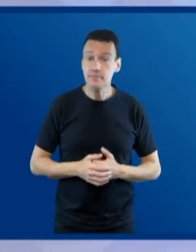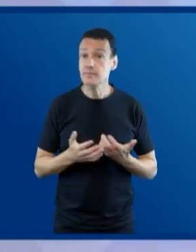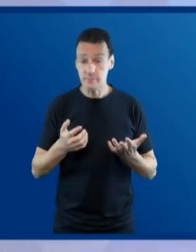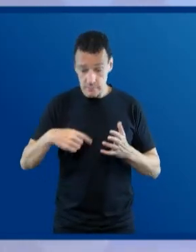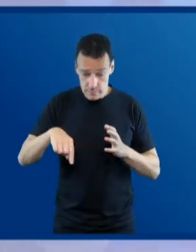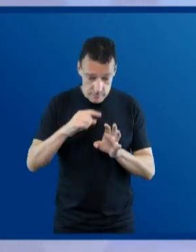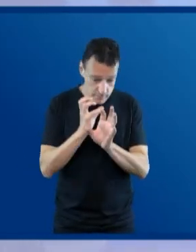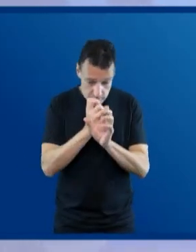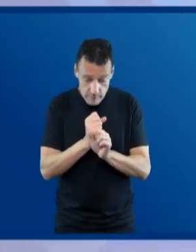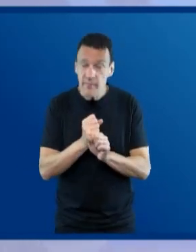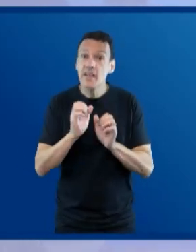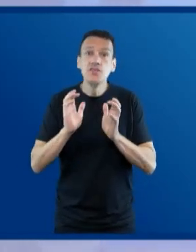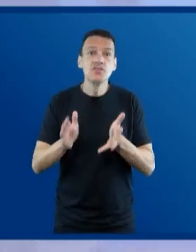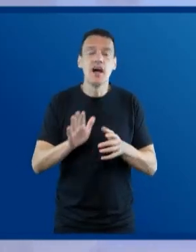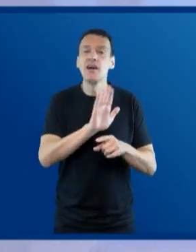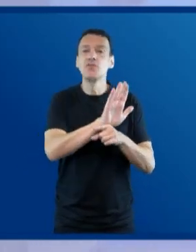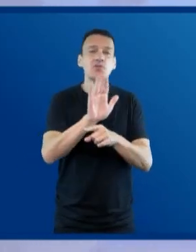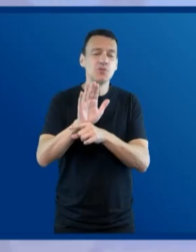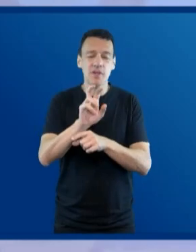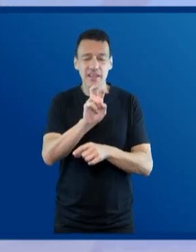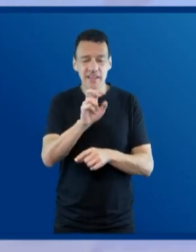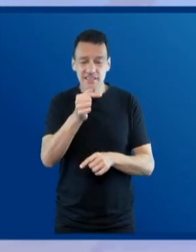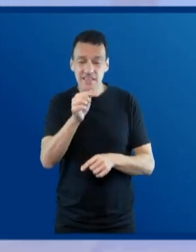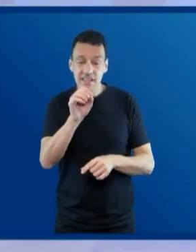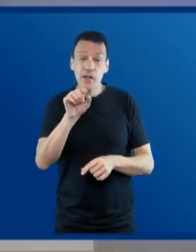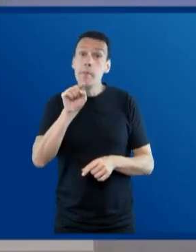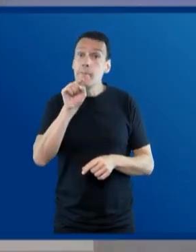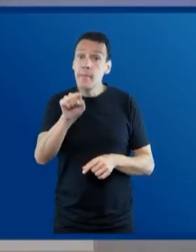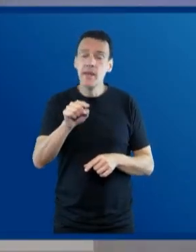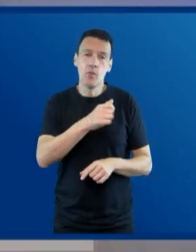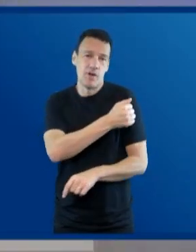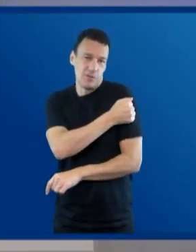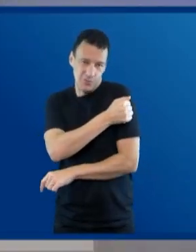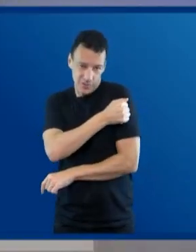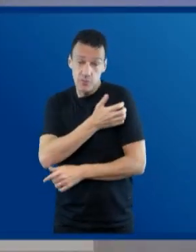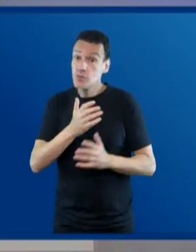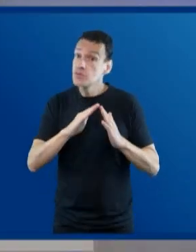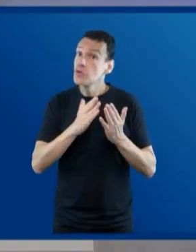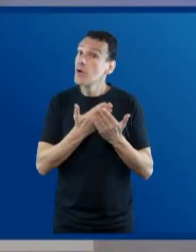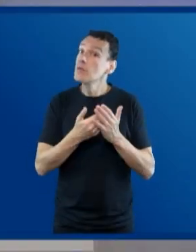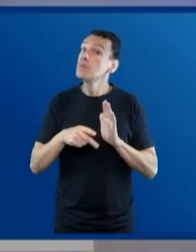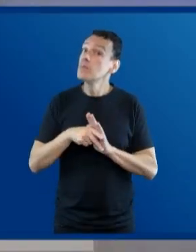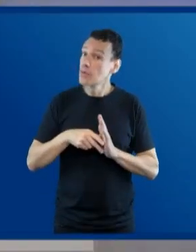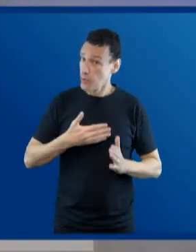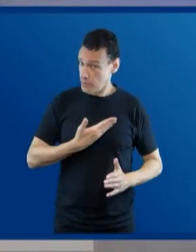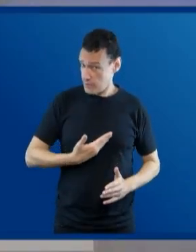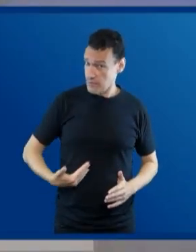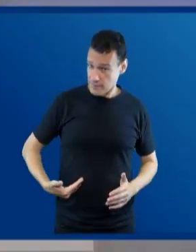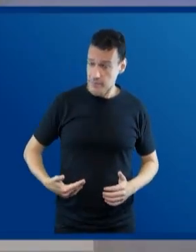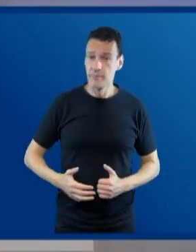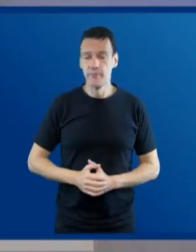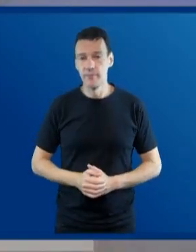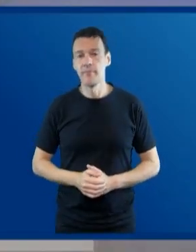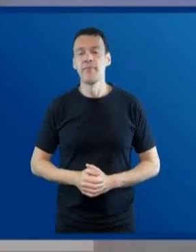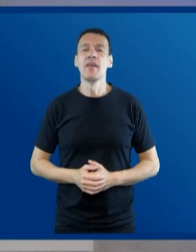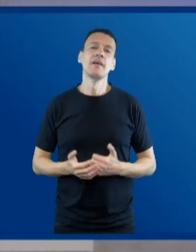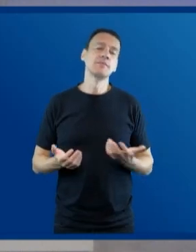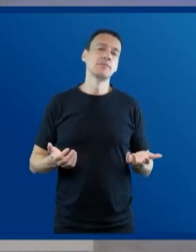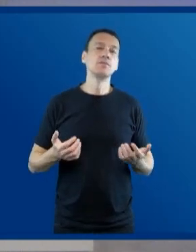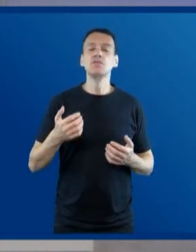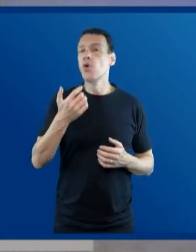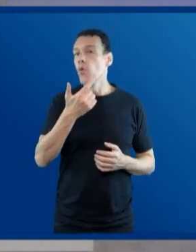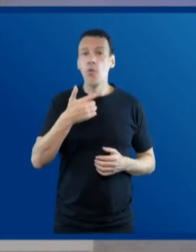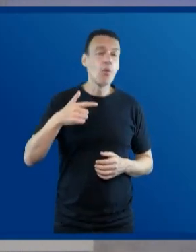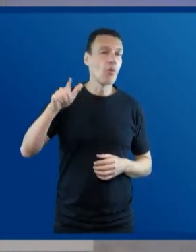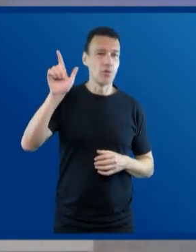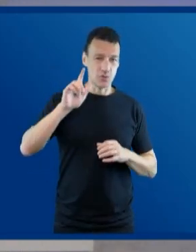570 mil alunos de escola pública. Bom, diversos canais, não podia faltar o mais recente, estou com os amigos aqui